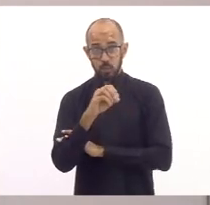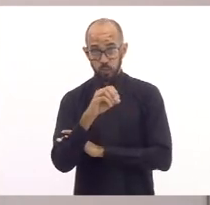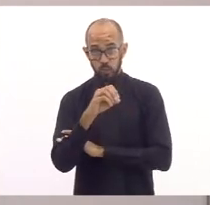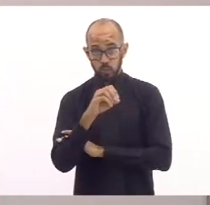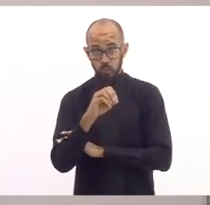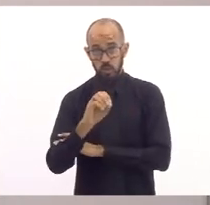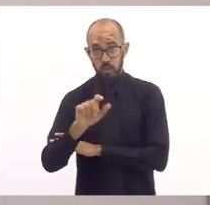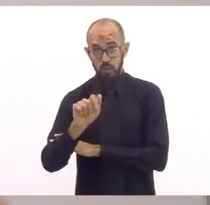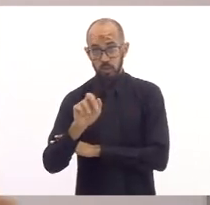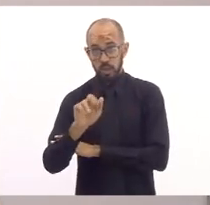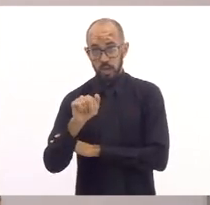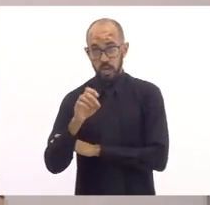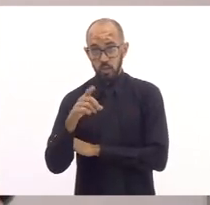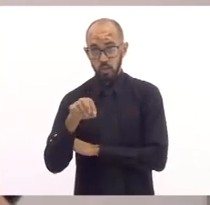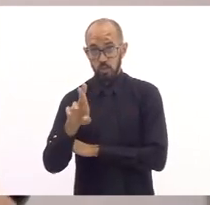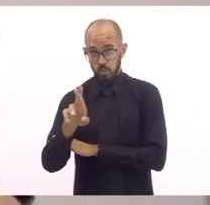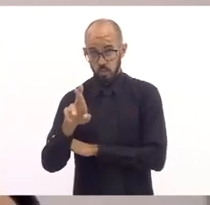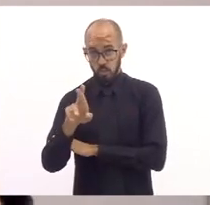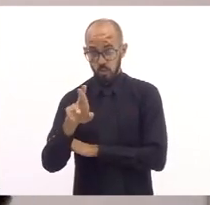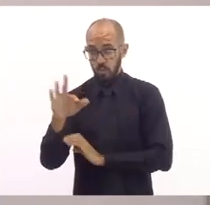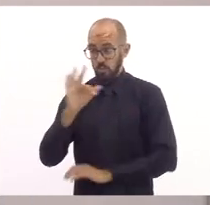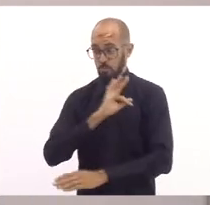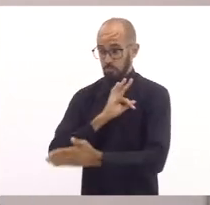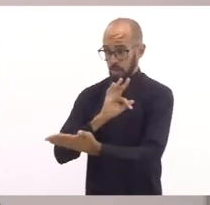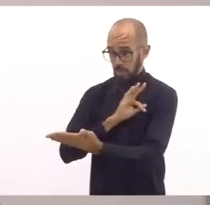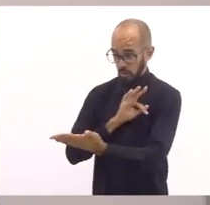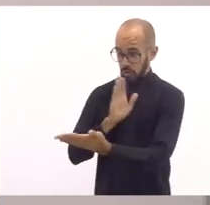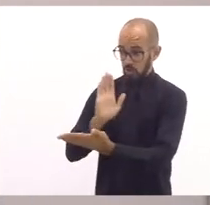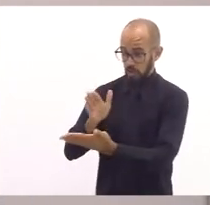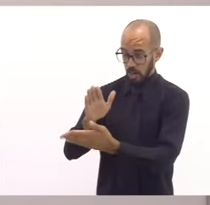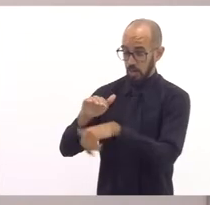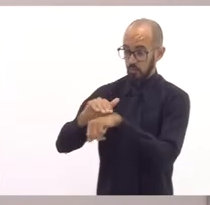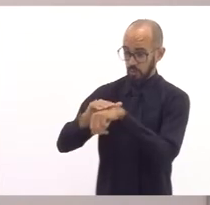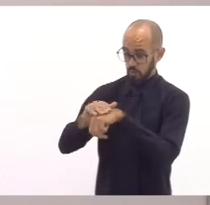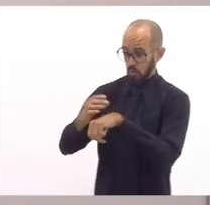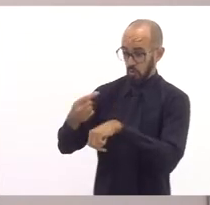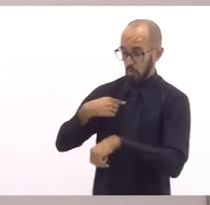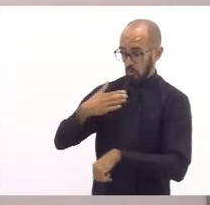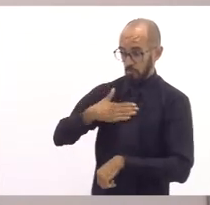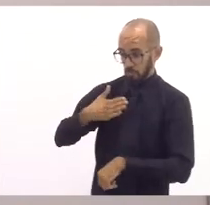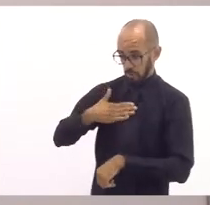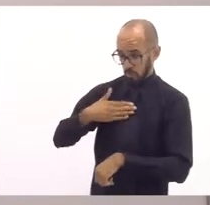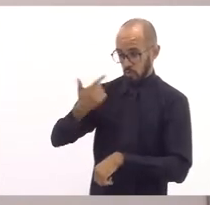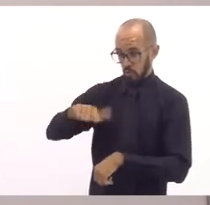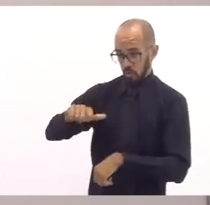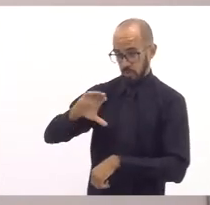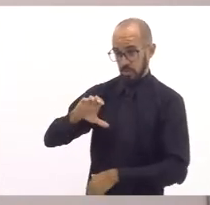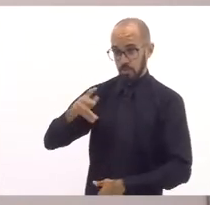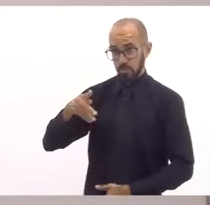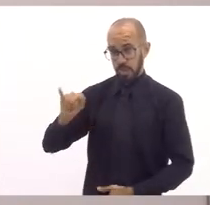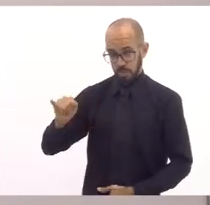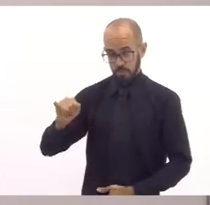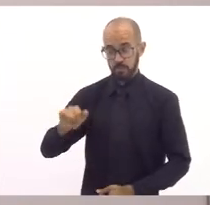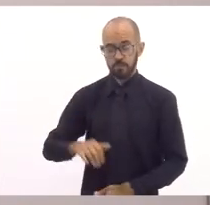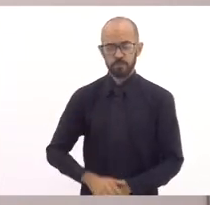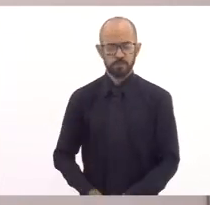Deputada Marta Rocha já discutiu conosco essa questão em outras CPIs.